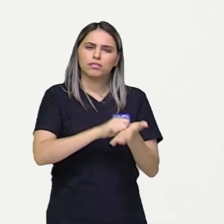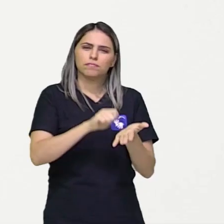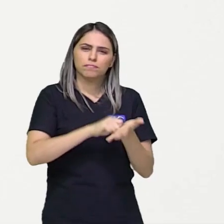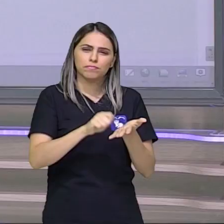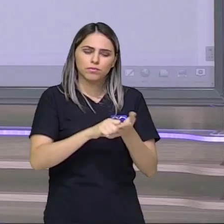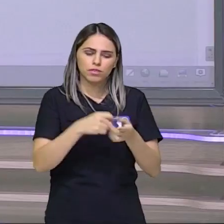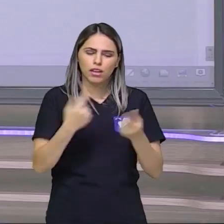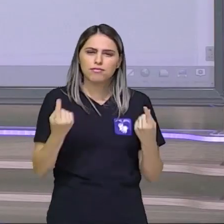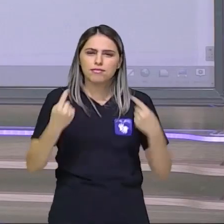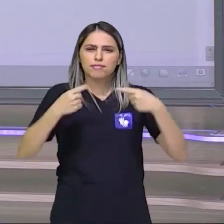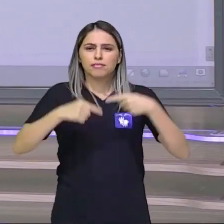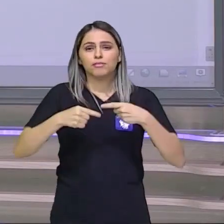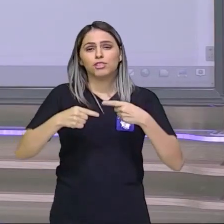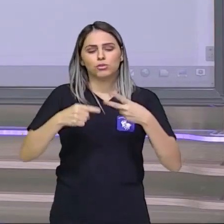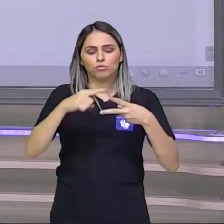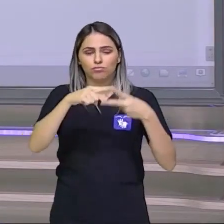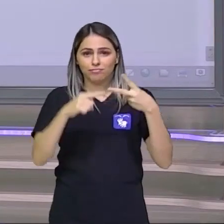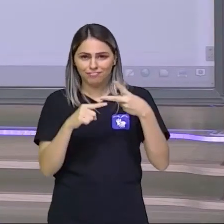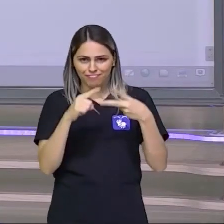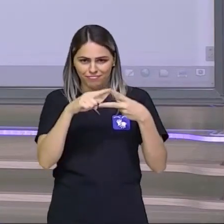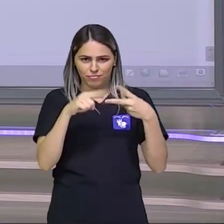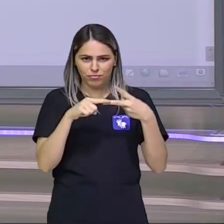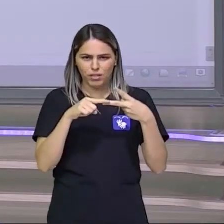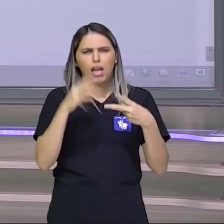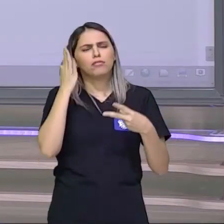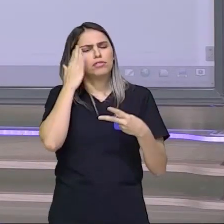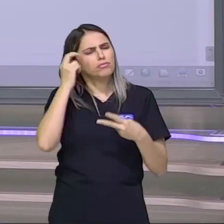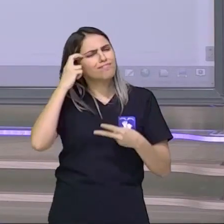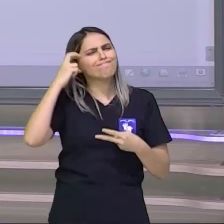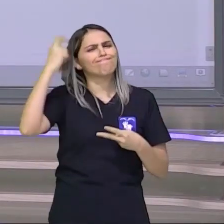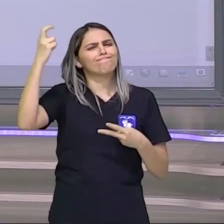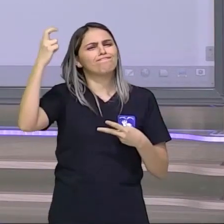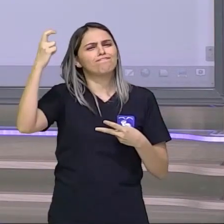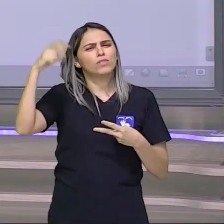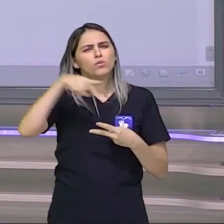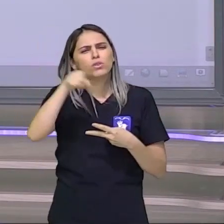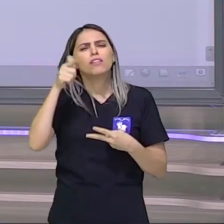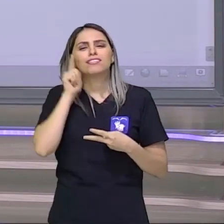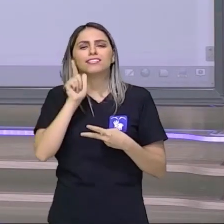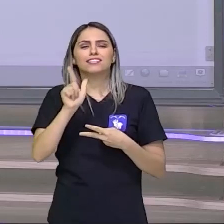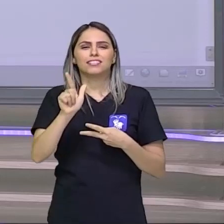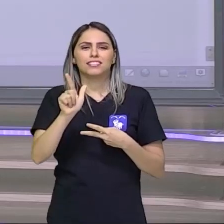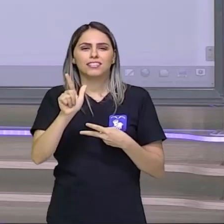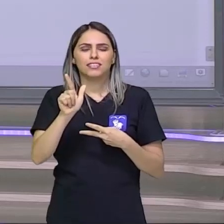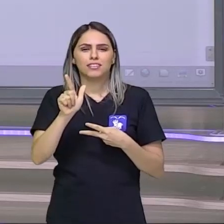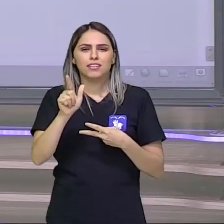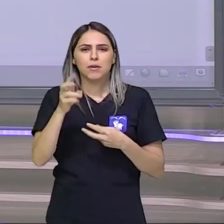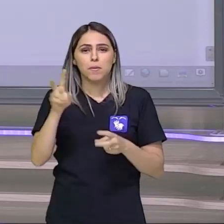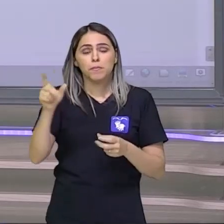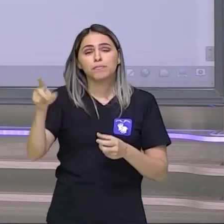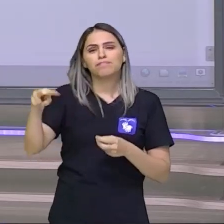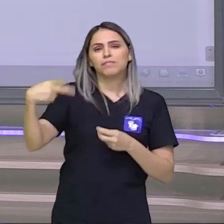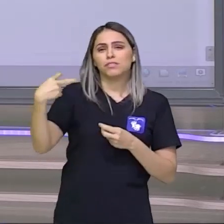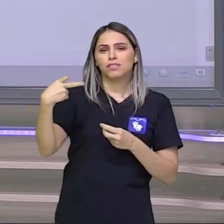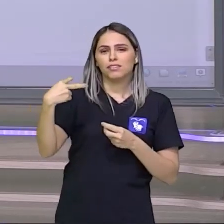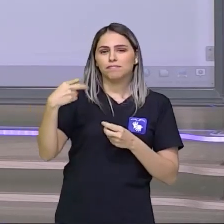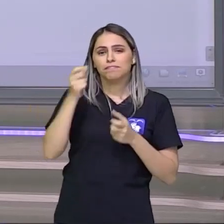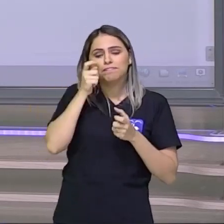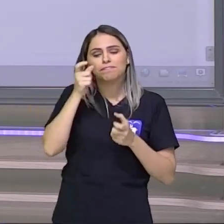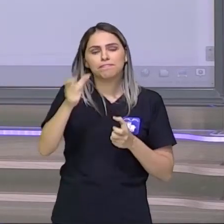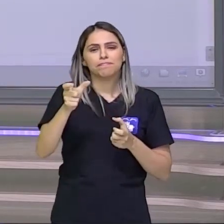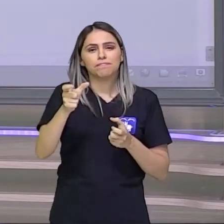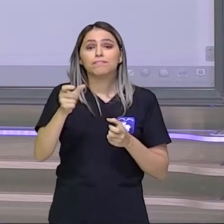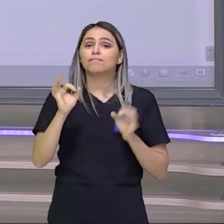esses 2 desafios, porque eu sei que vocês são inteligentes e vocês vão conseguir, prestaram bastante atenção na aula de